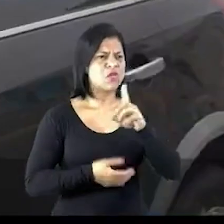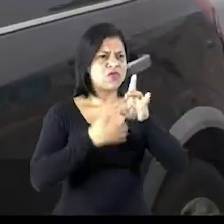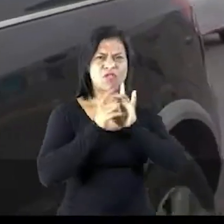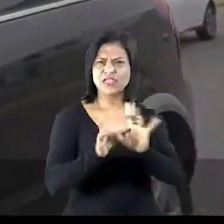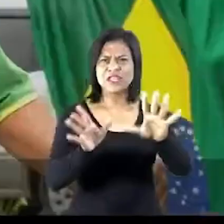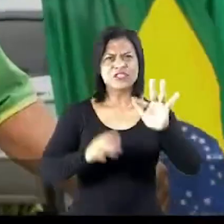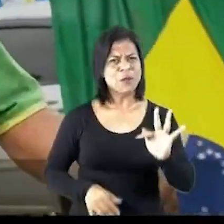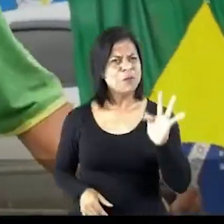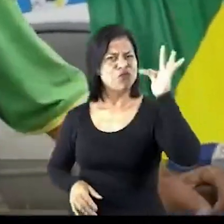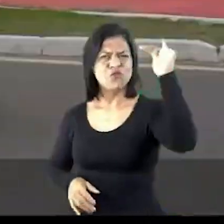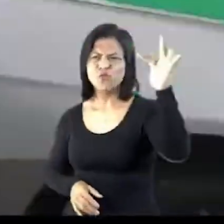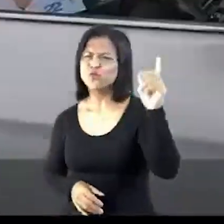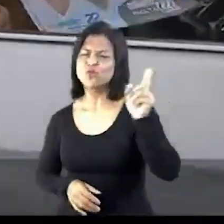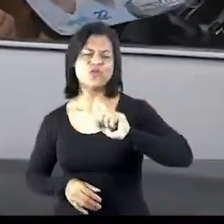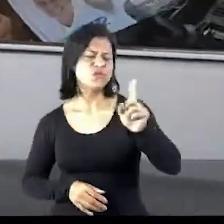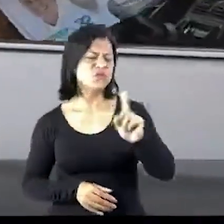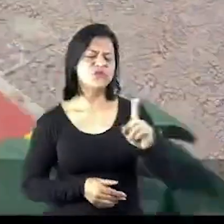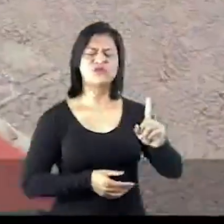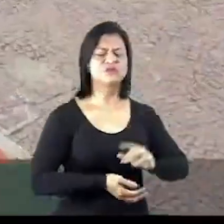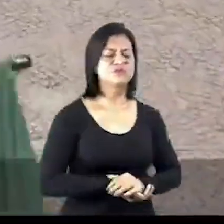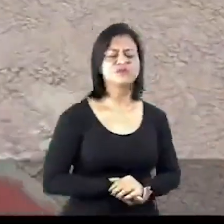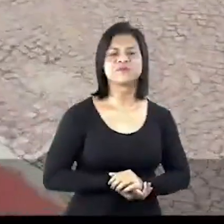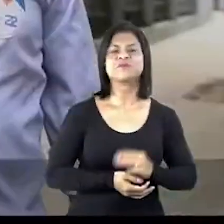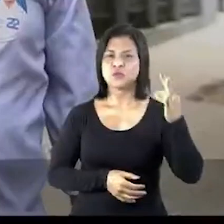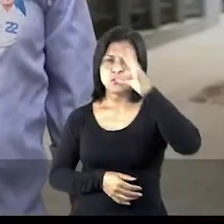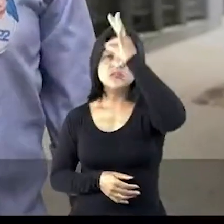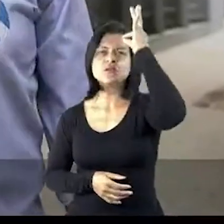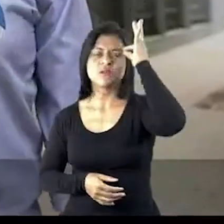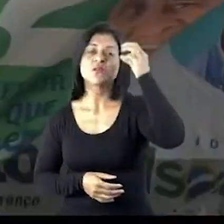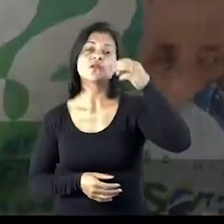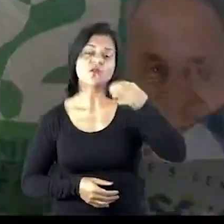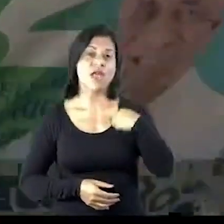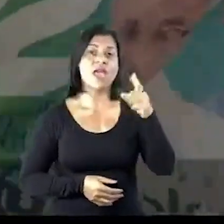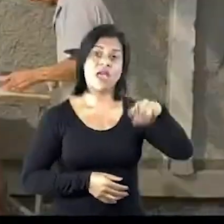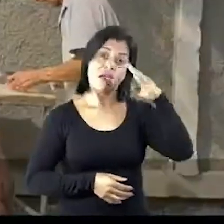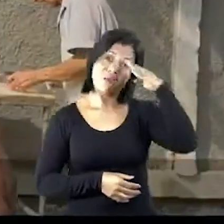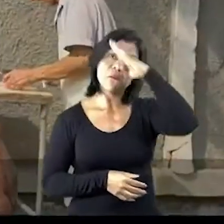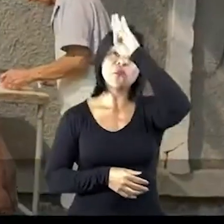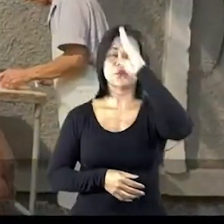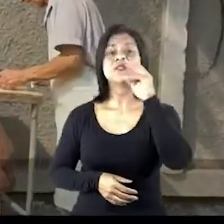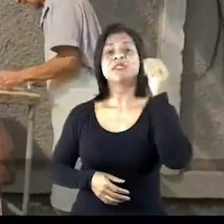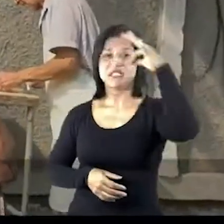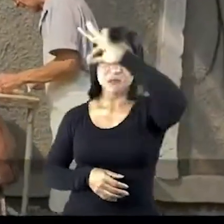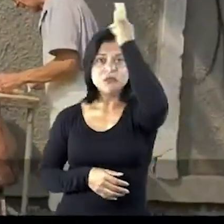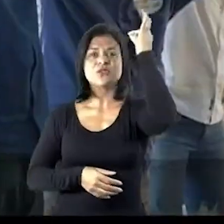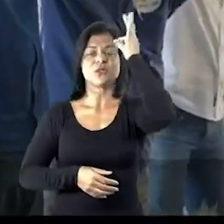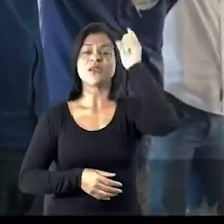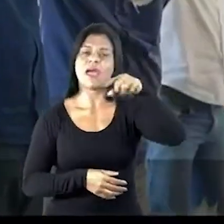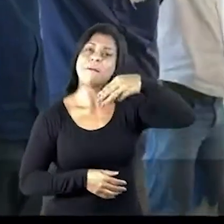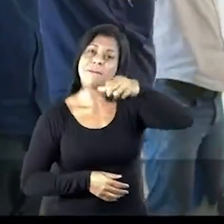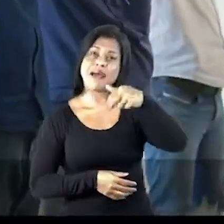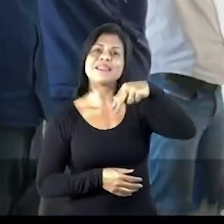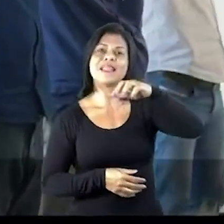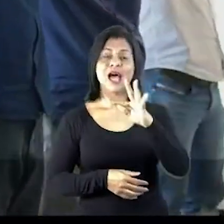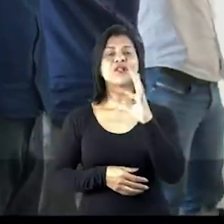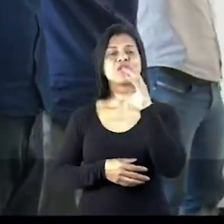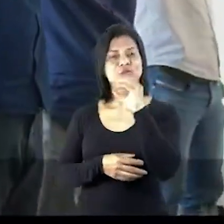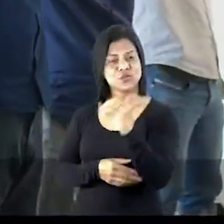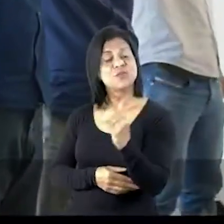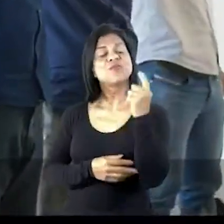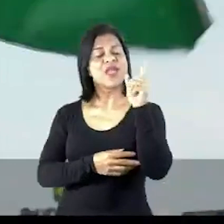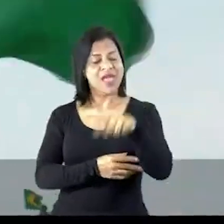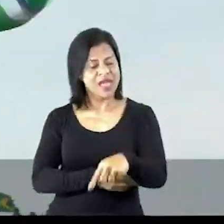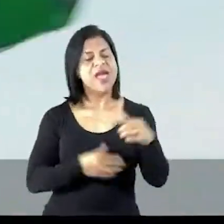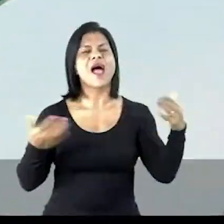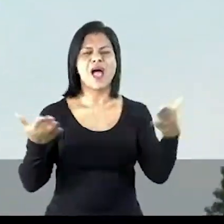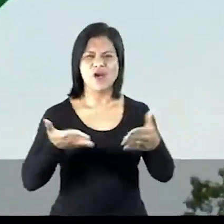Não vou deixar pra depois. Espírito Santo é Bolsonaro. Espírito Santo é